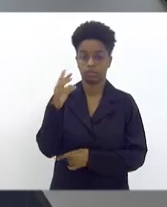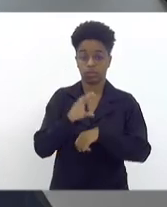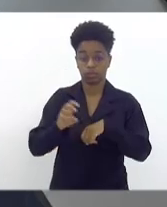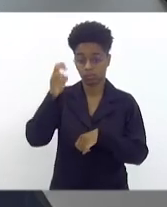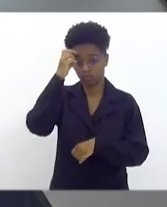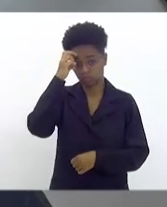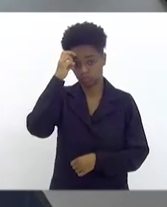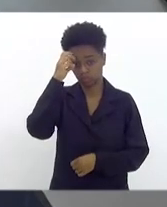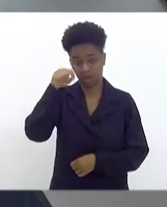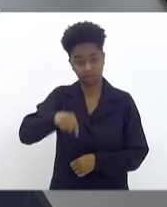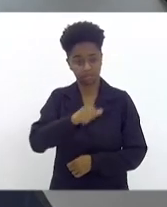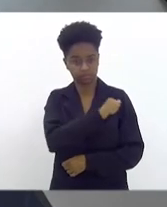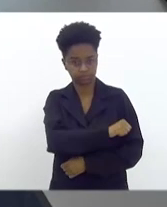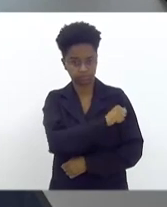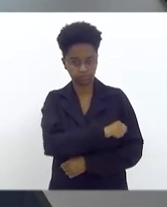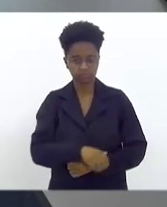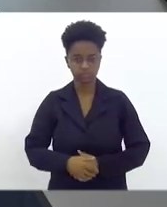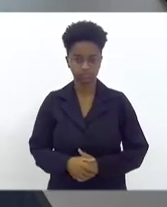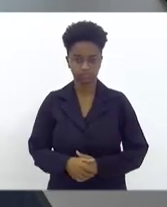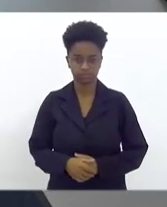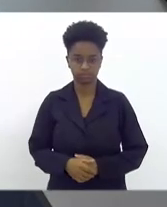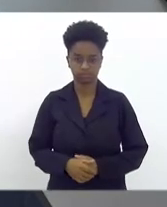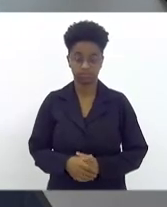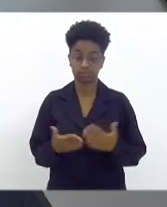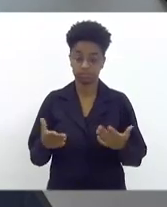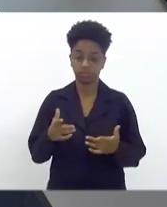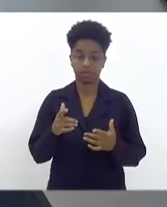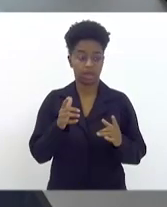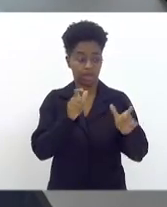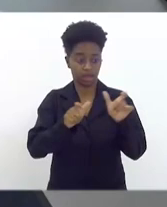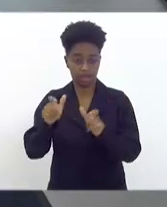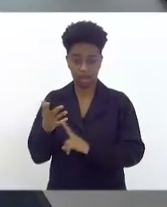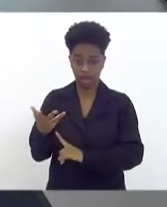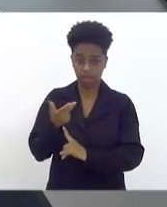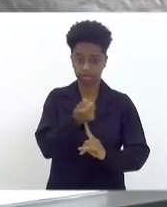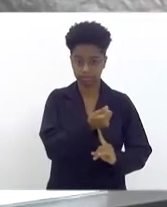cultura do nosso estado do Rio de Janeiro, né? Os nossos artistas que...